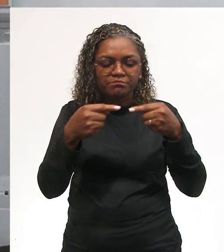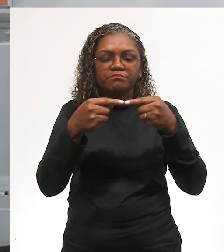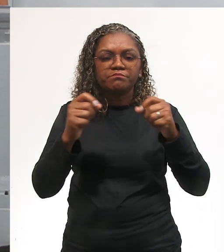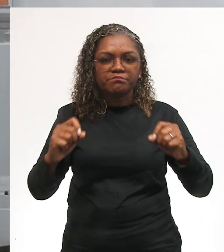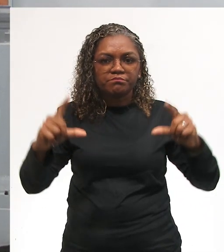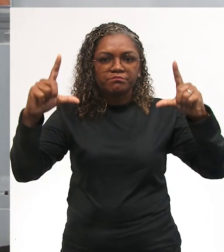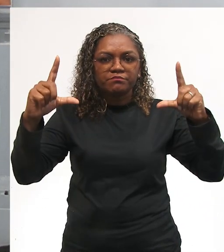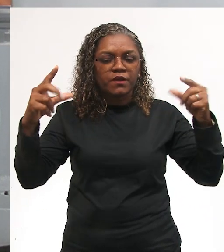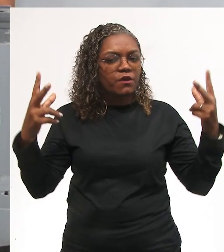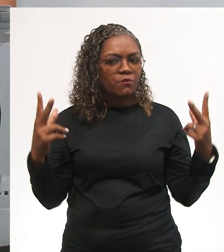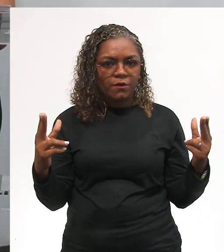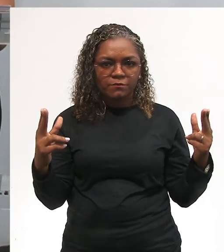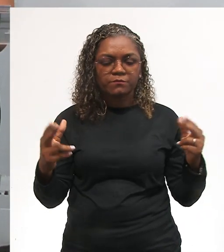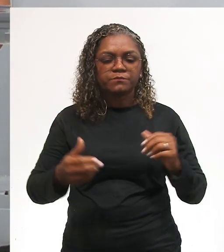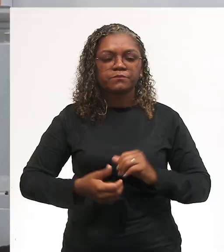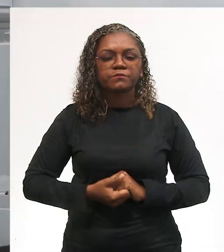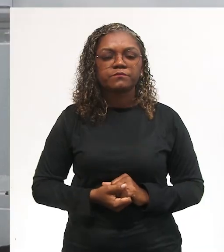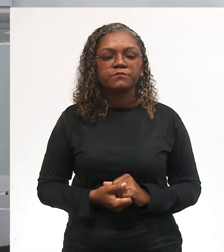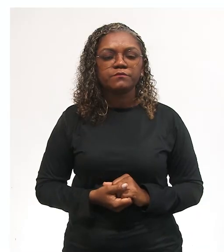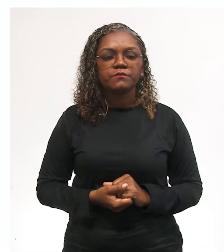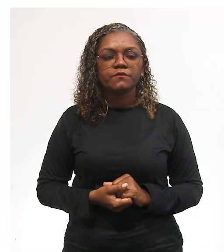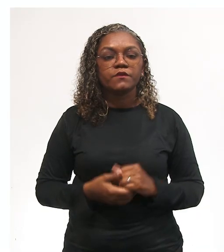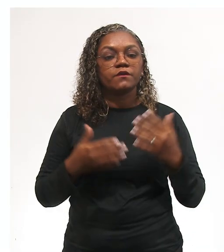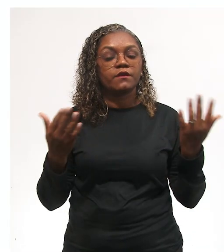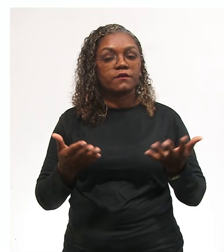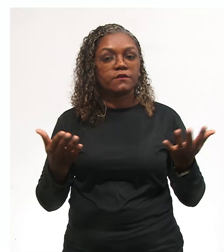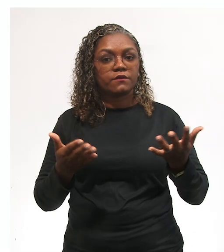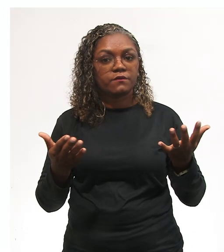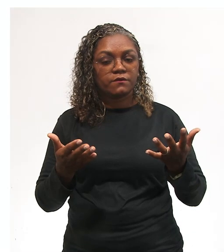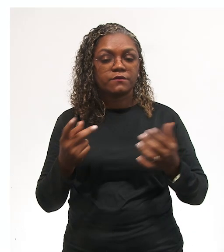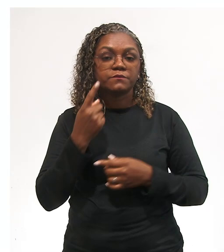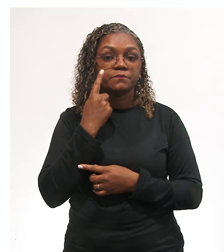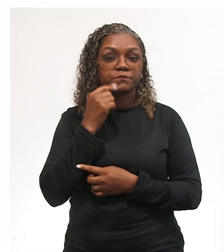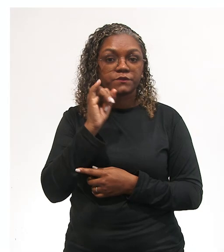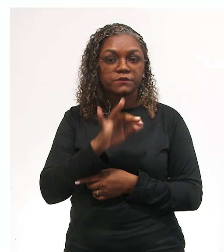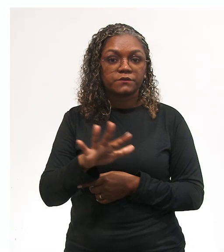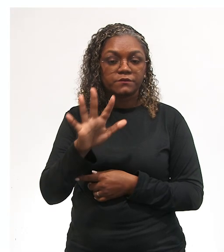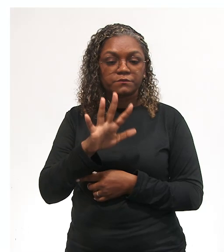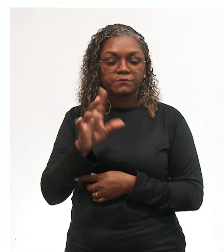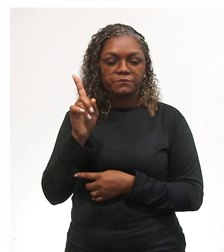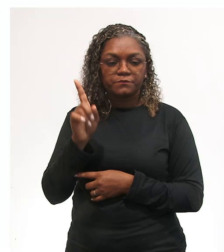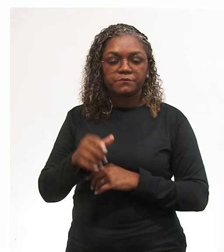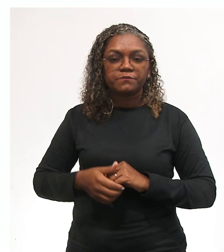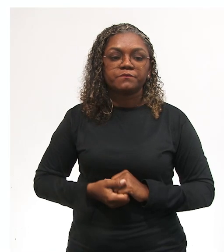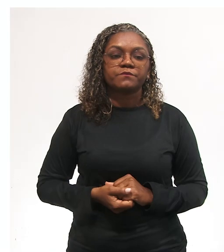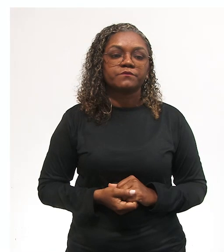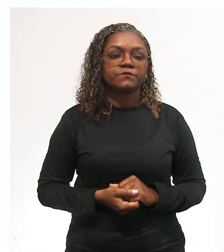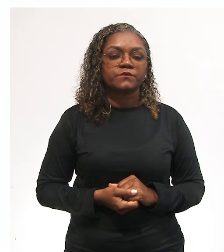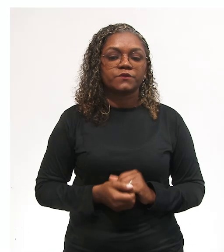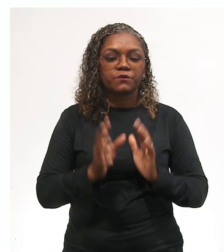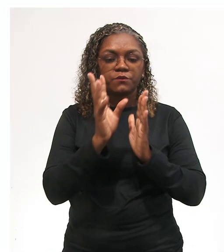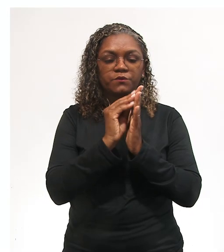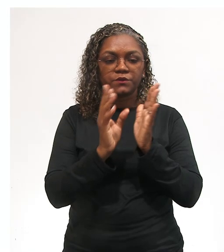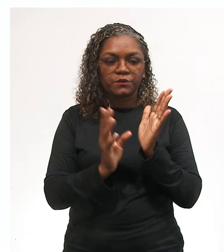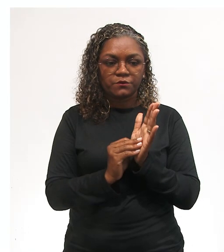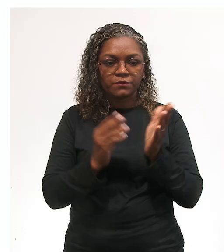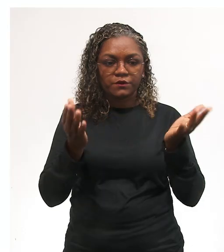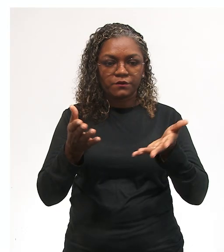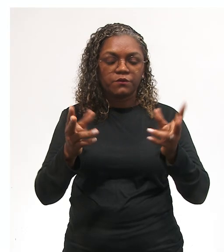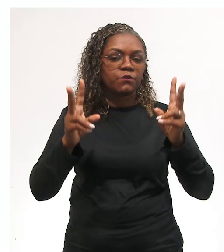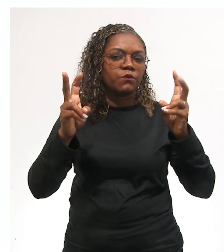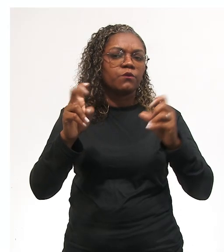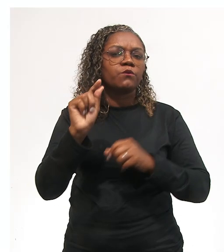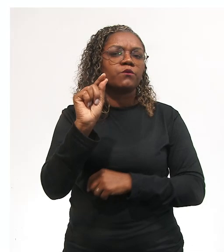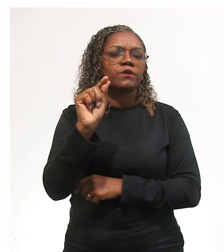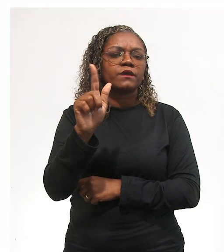realmente proporcionais, ok? Voltando para o slide, no nosso último conteúdo de hoje, nós vamos ver